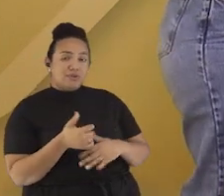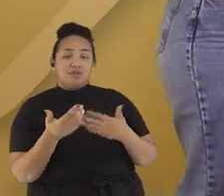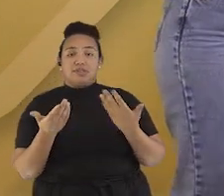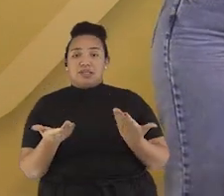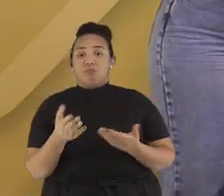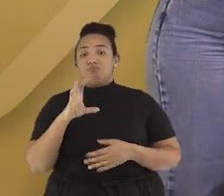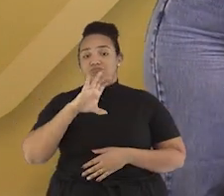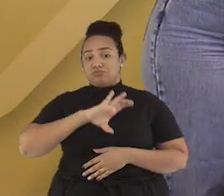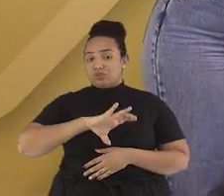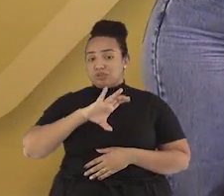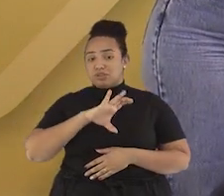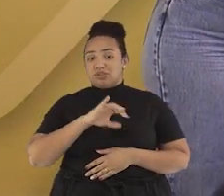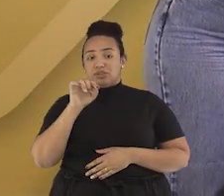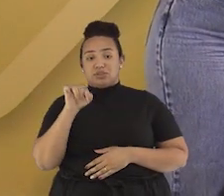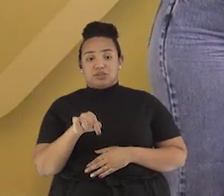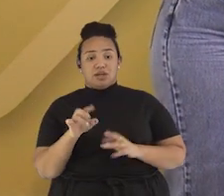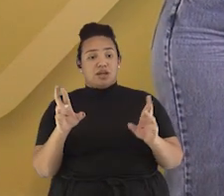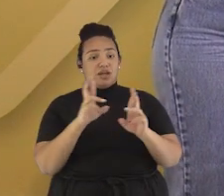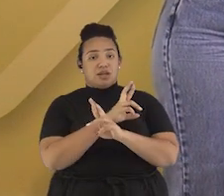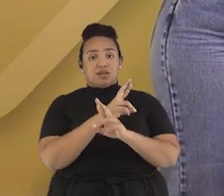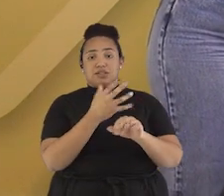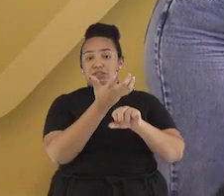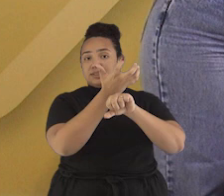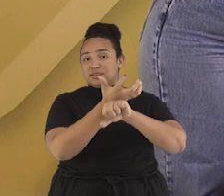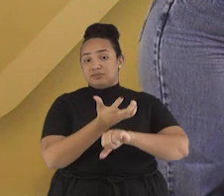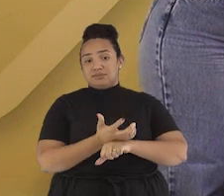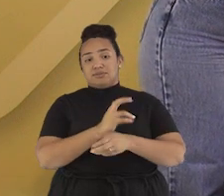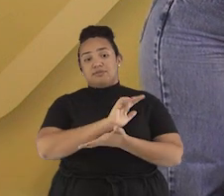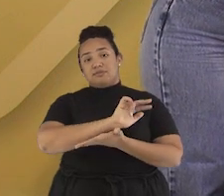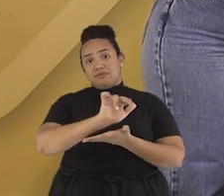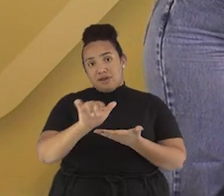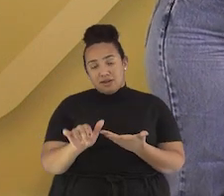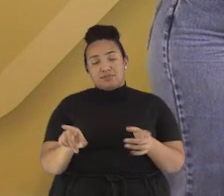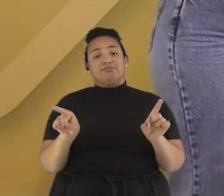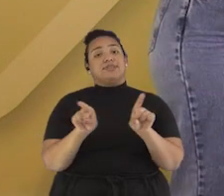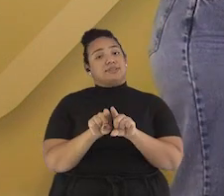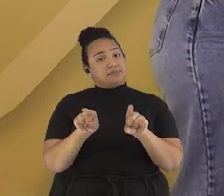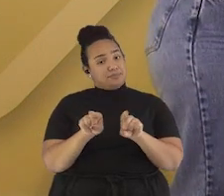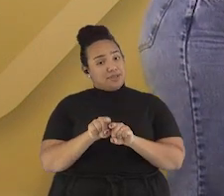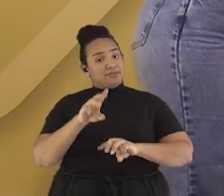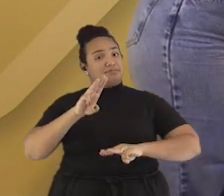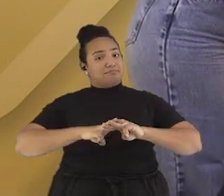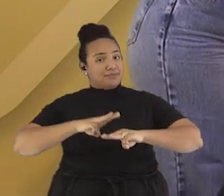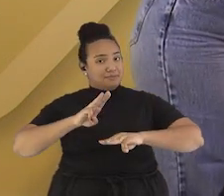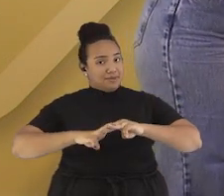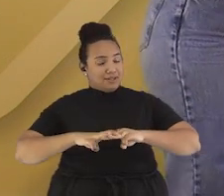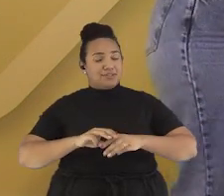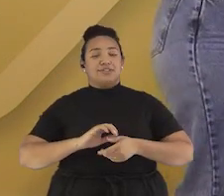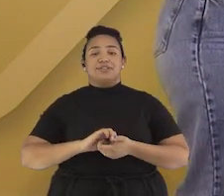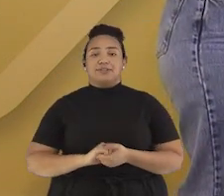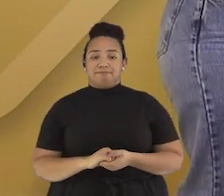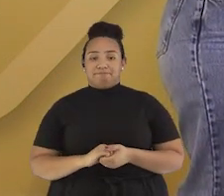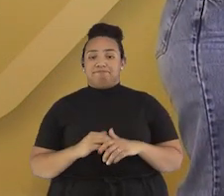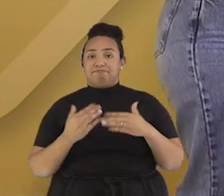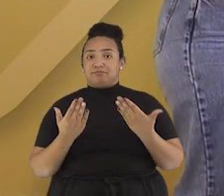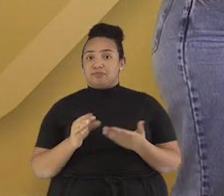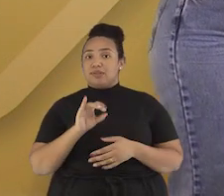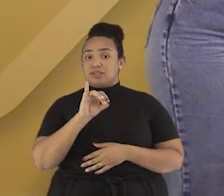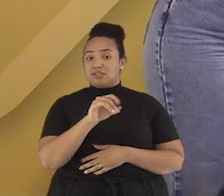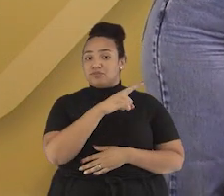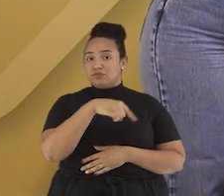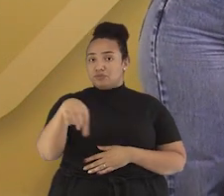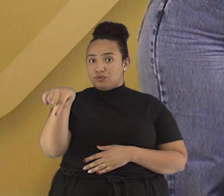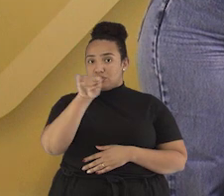pouquinho, Breno. Bom, o português, gente, ele está relacionado em todas as disciplinas, inclusive, como vocês viram aqui, na